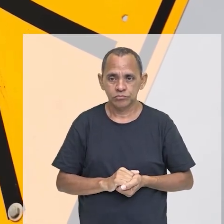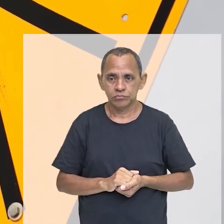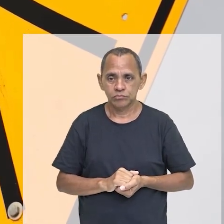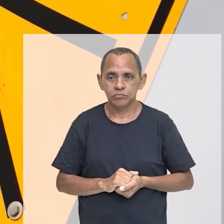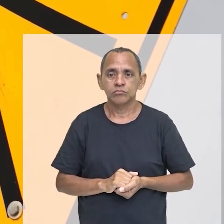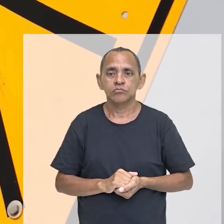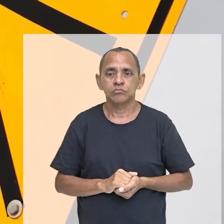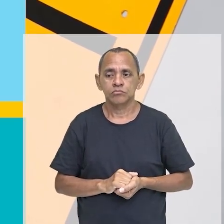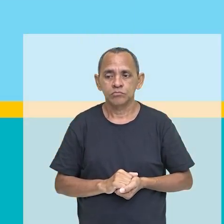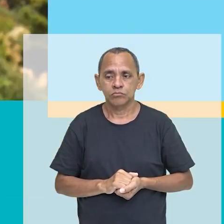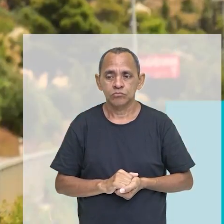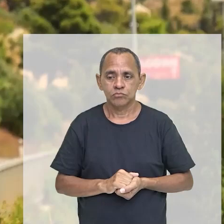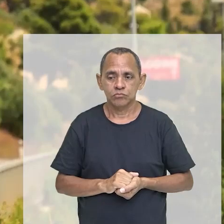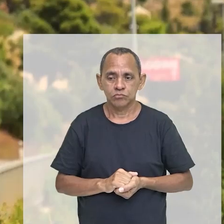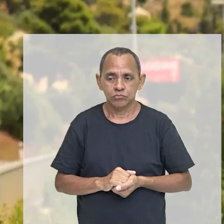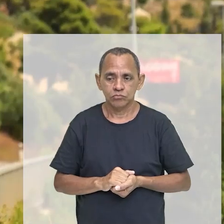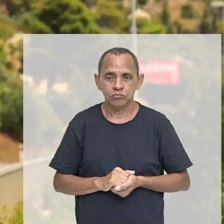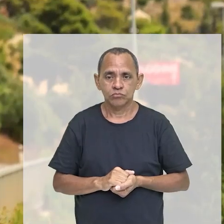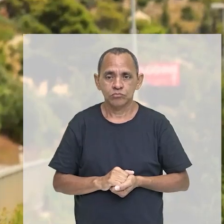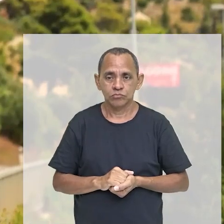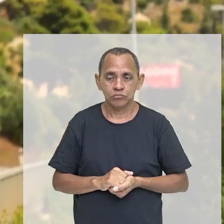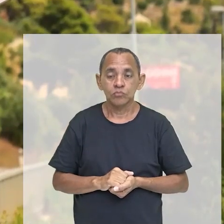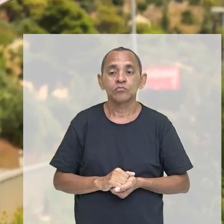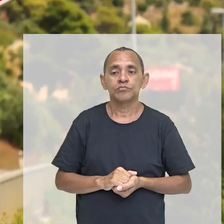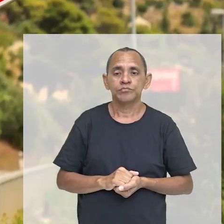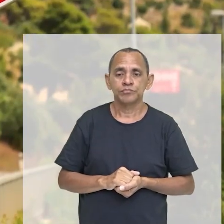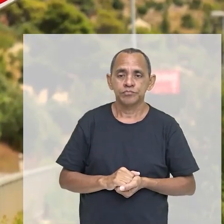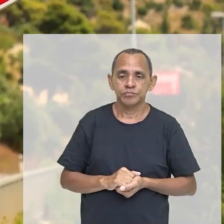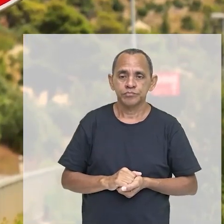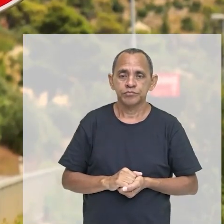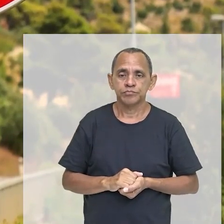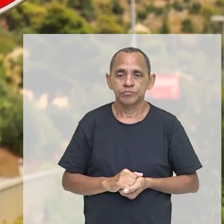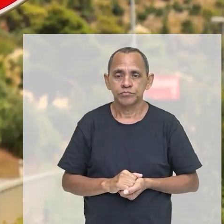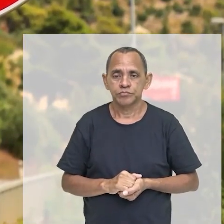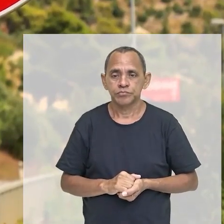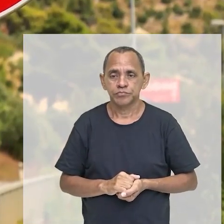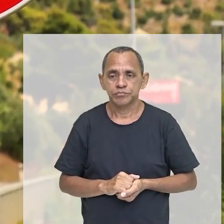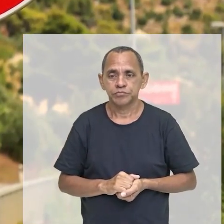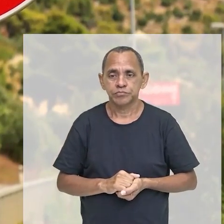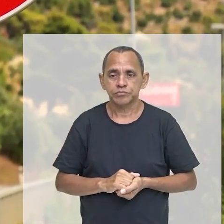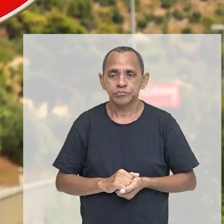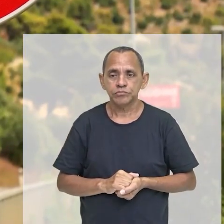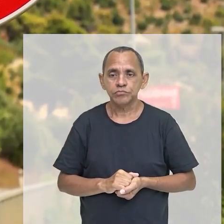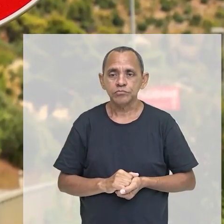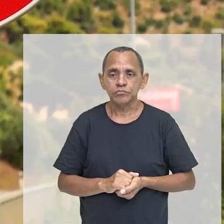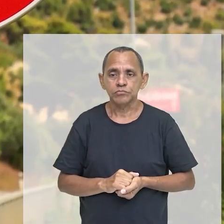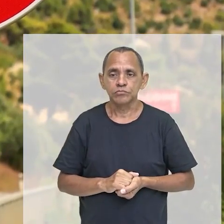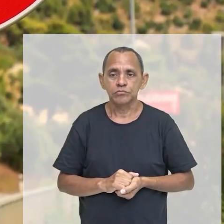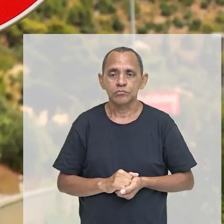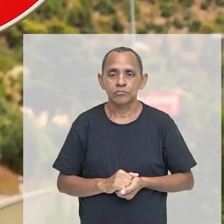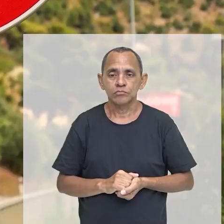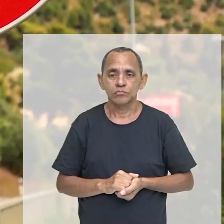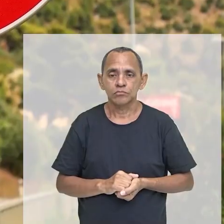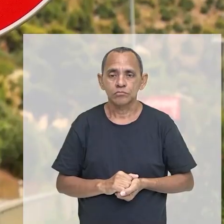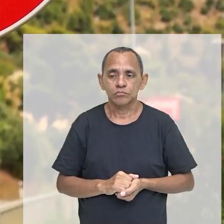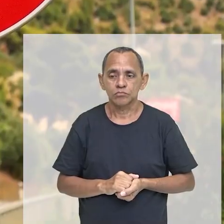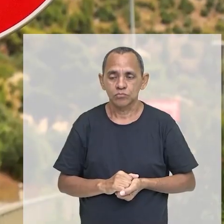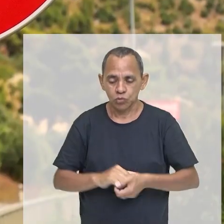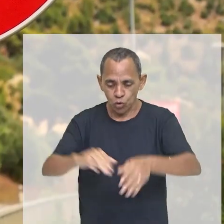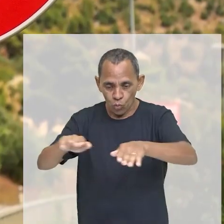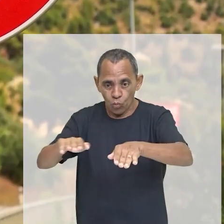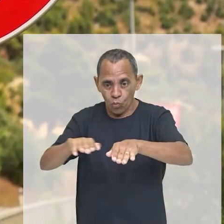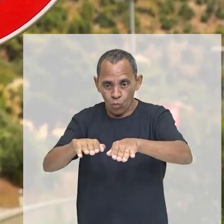fusão de pistas. Overtake. Overtake. Overtake.